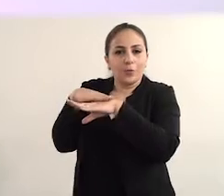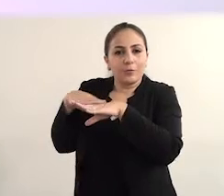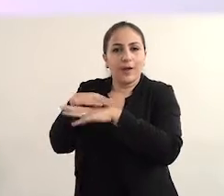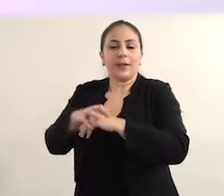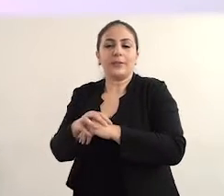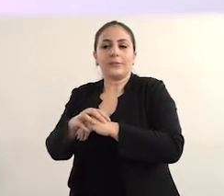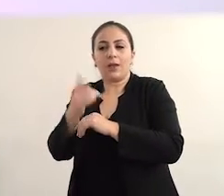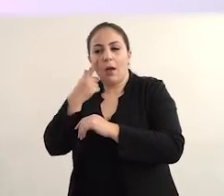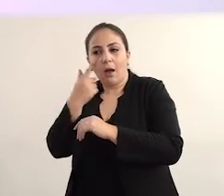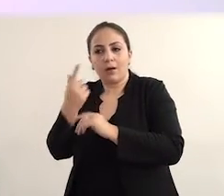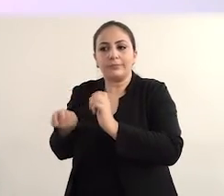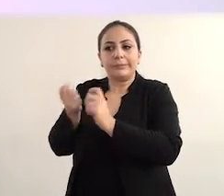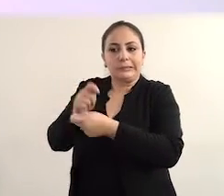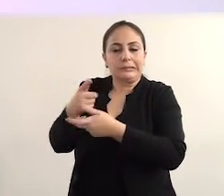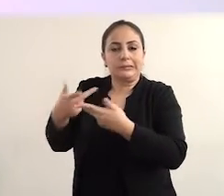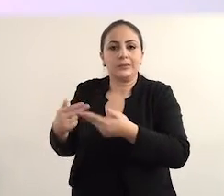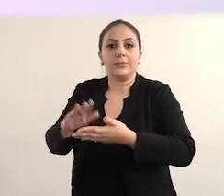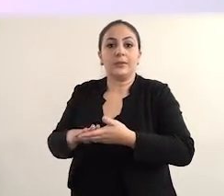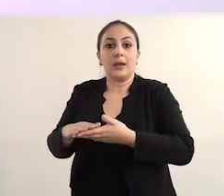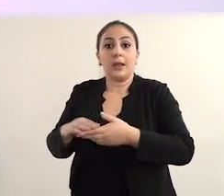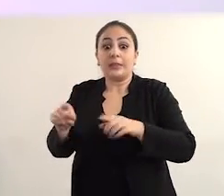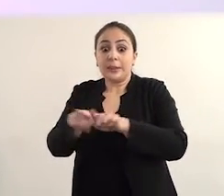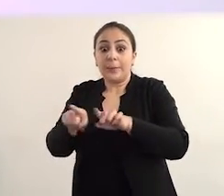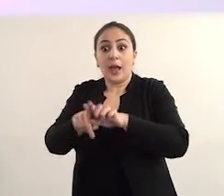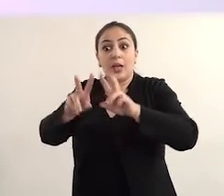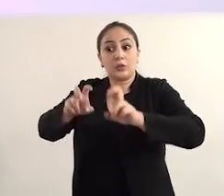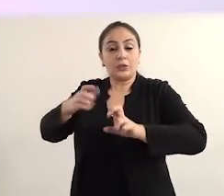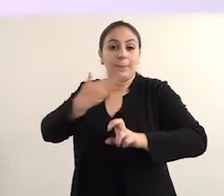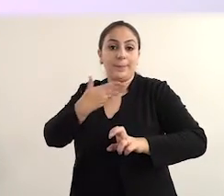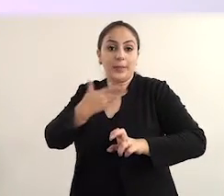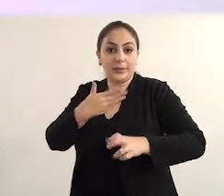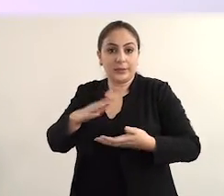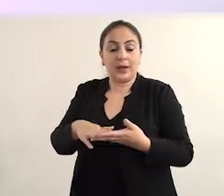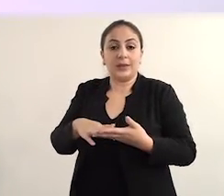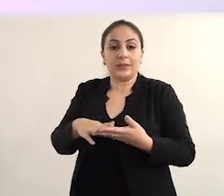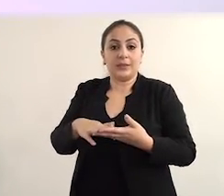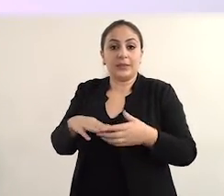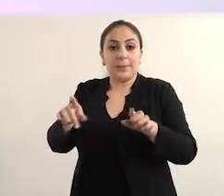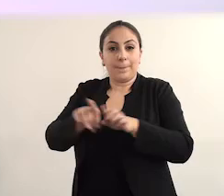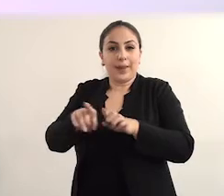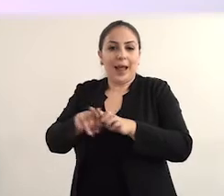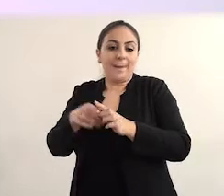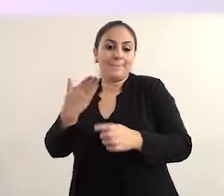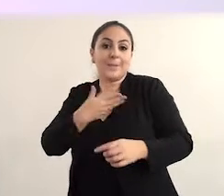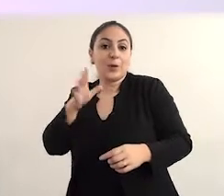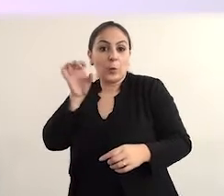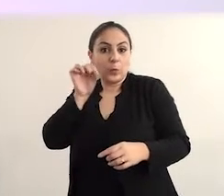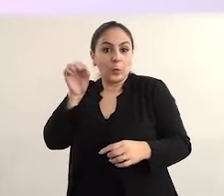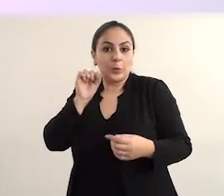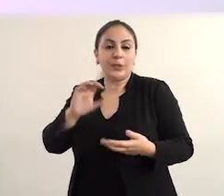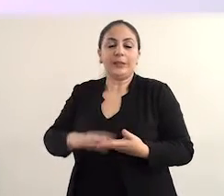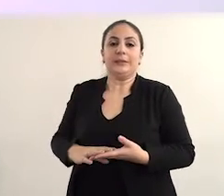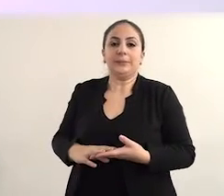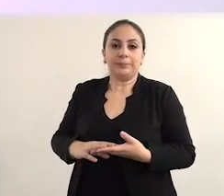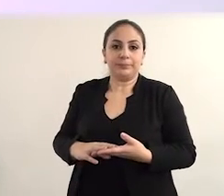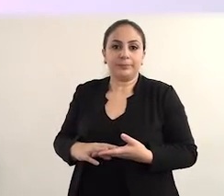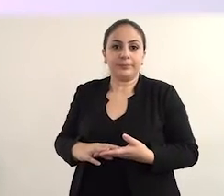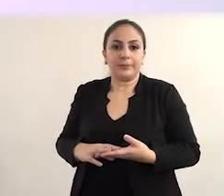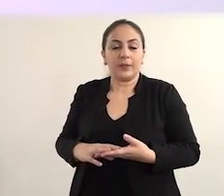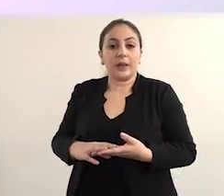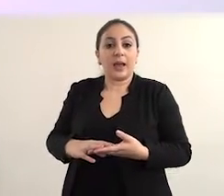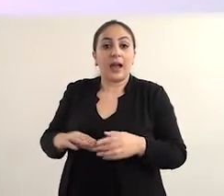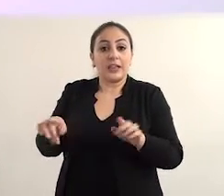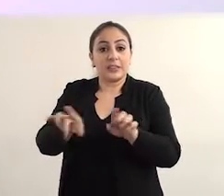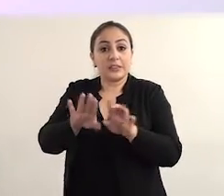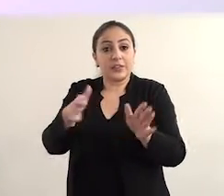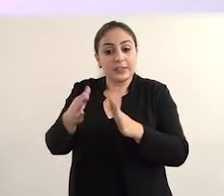né, molda. Outras coisas de amizade, então ter as amizades ouvintes, né, amigos ouvintes. Então,